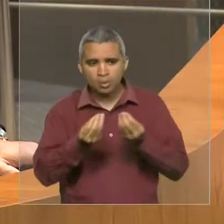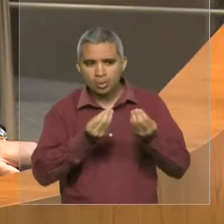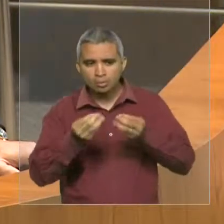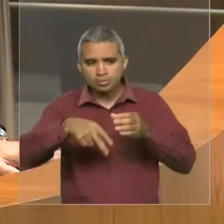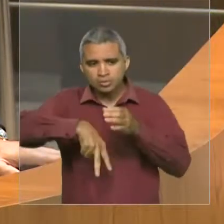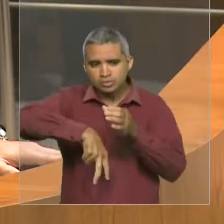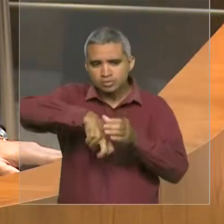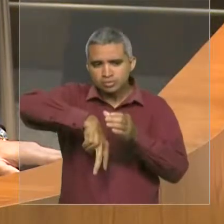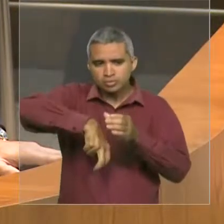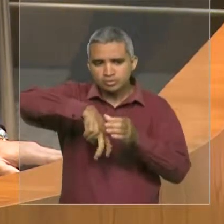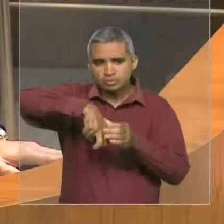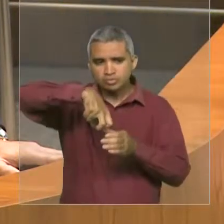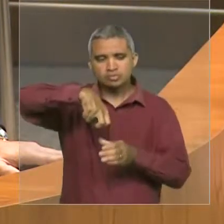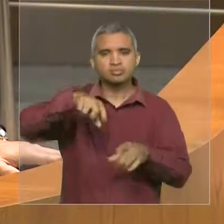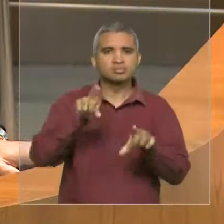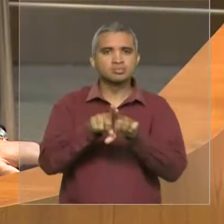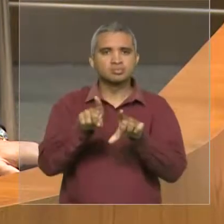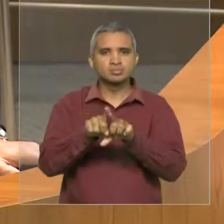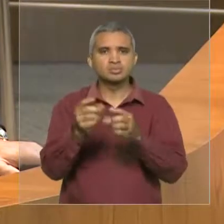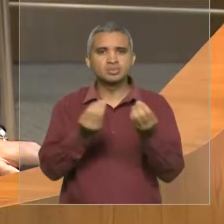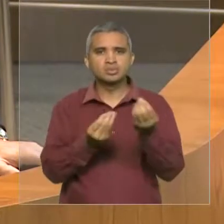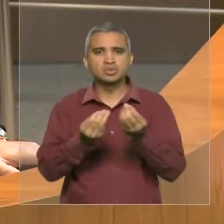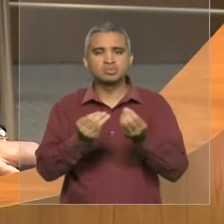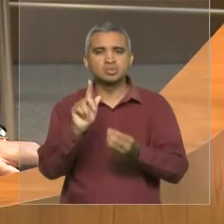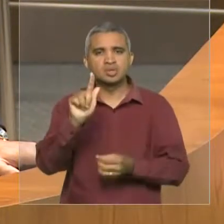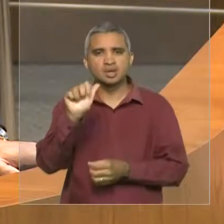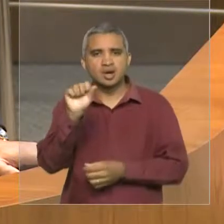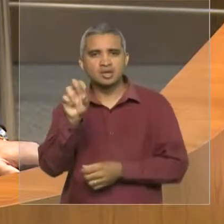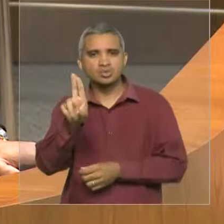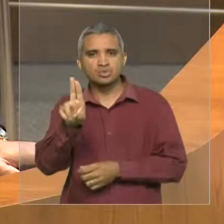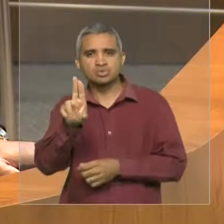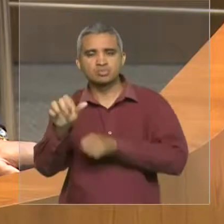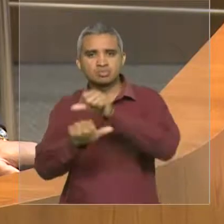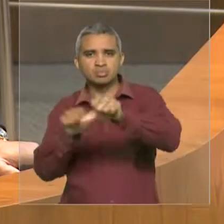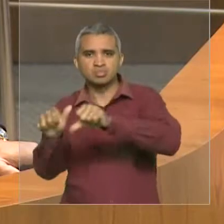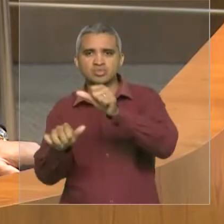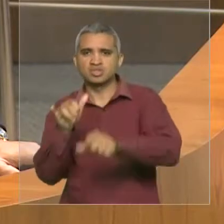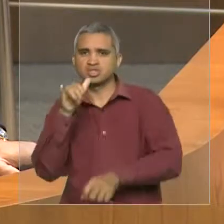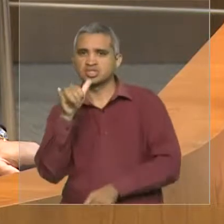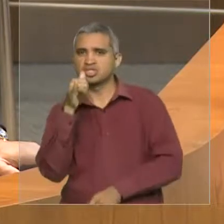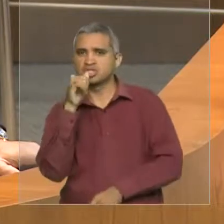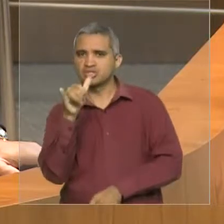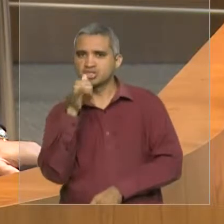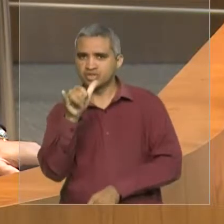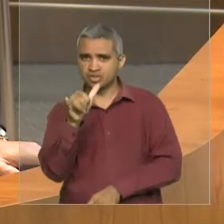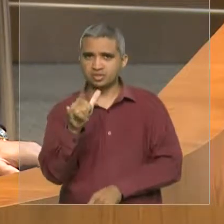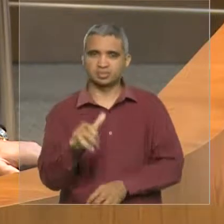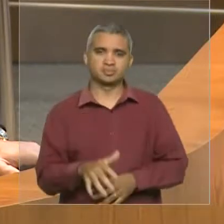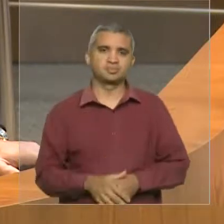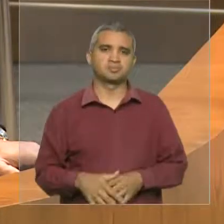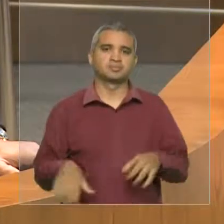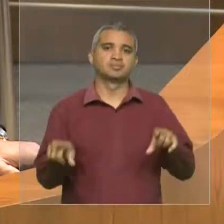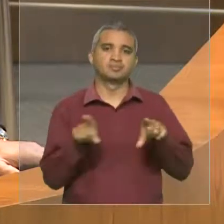Já fomos também no escritório aqui em São Luís, da